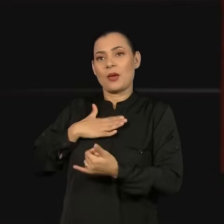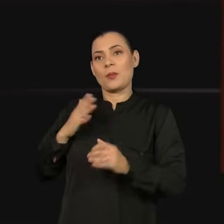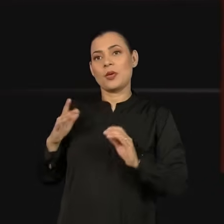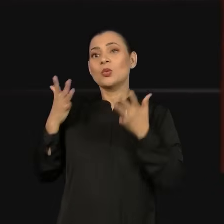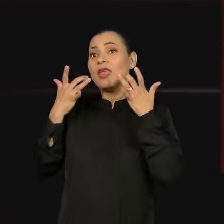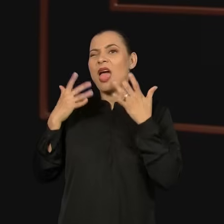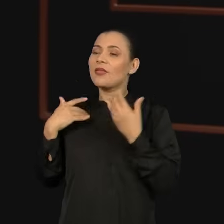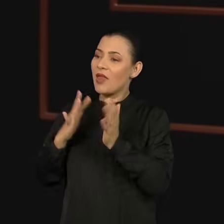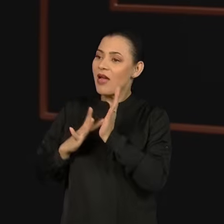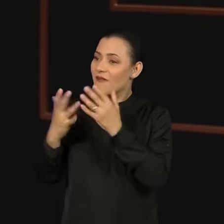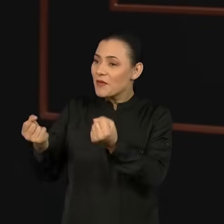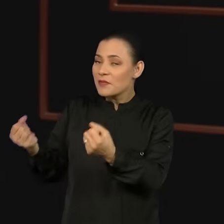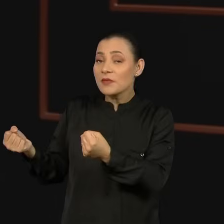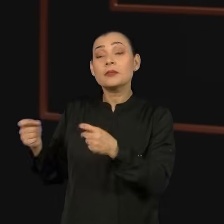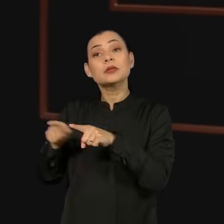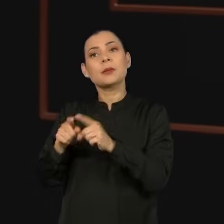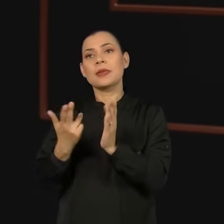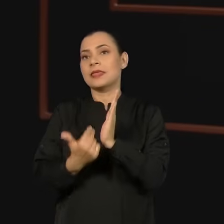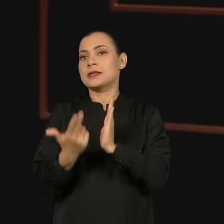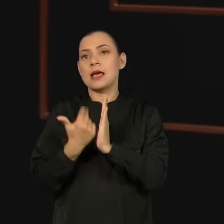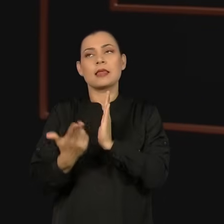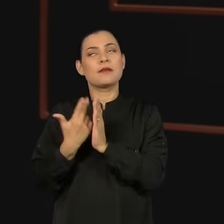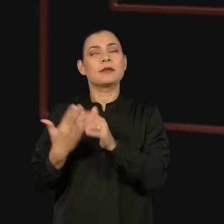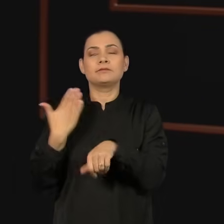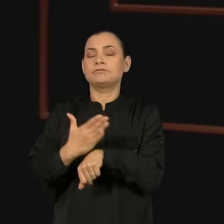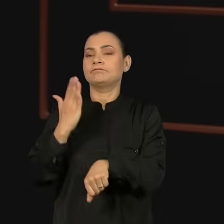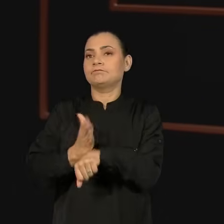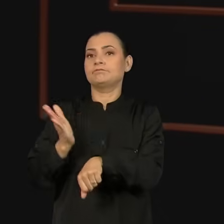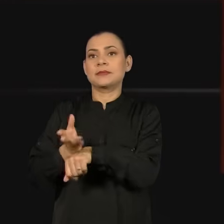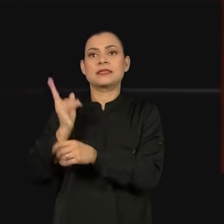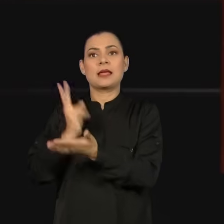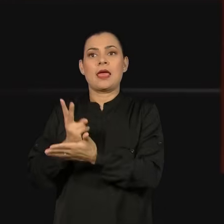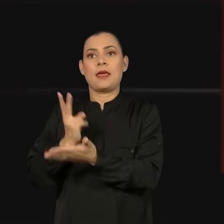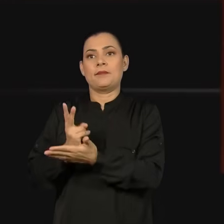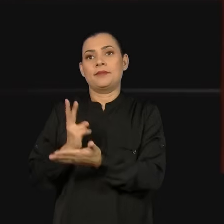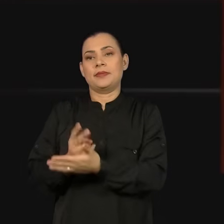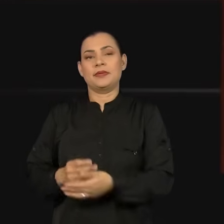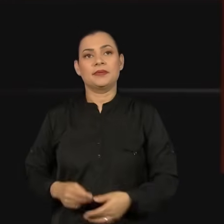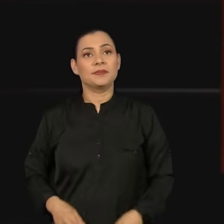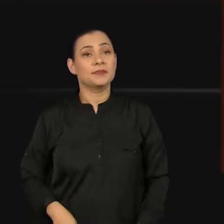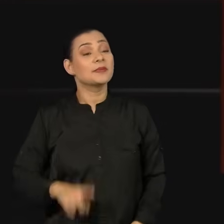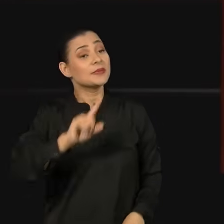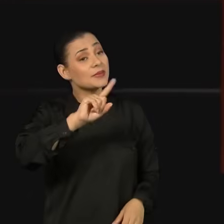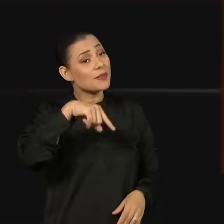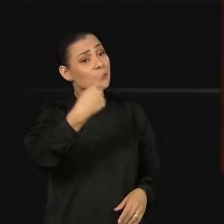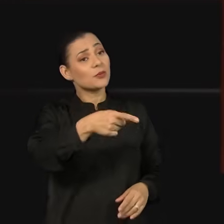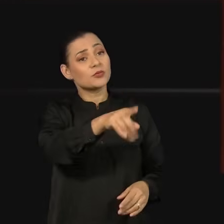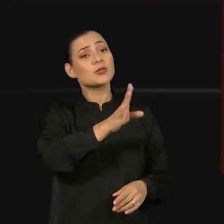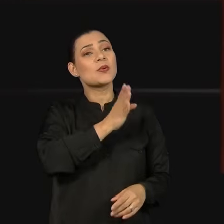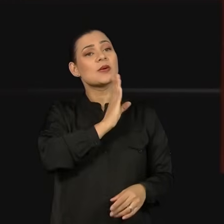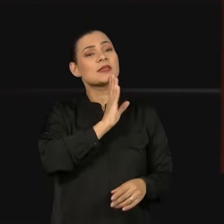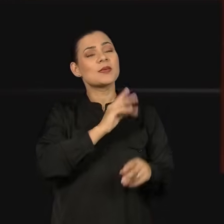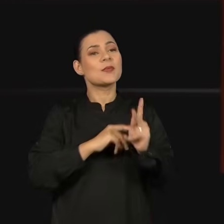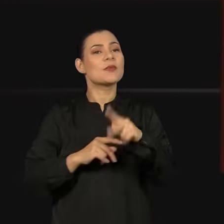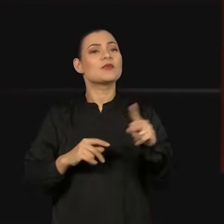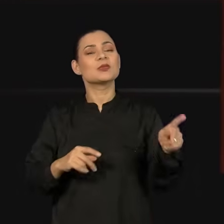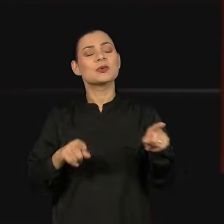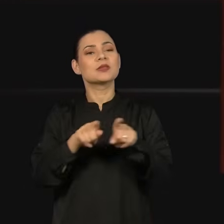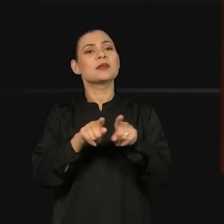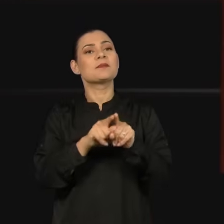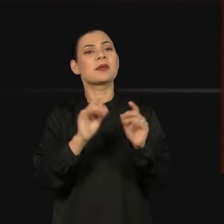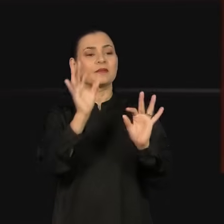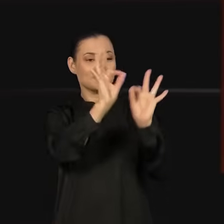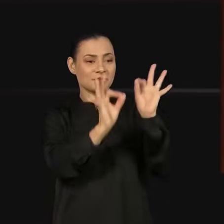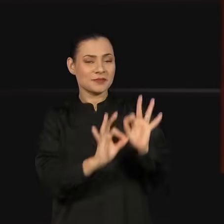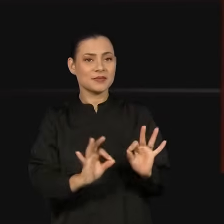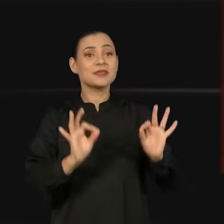teatro, mas eu também desenhava sem parar. Isso sempre foi forte na minha vida. Bom, e mais tarde você conheceu o professor, cenógrafo e